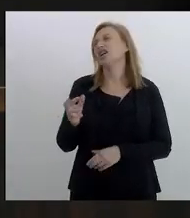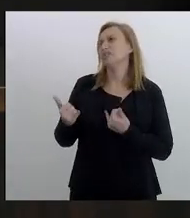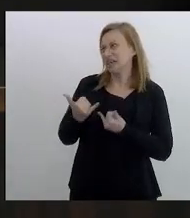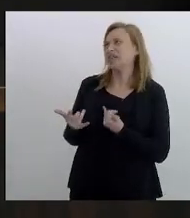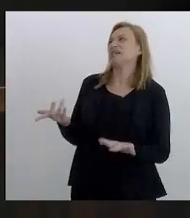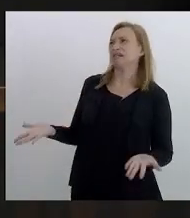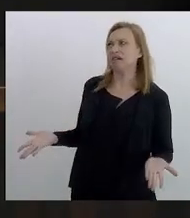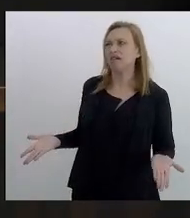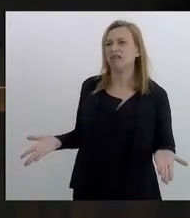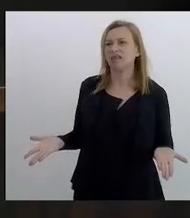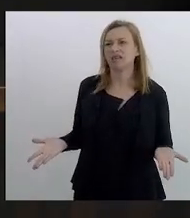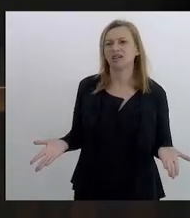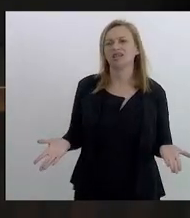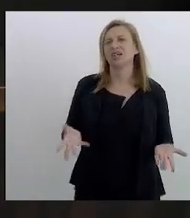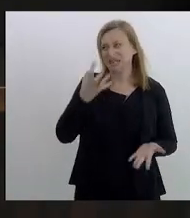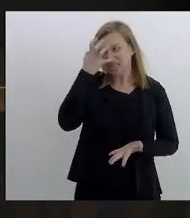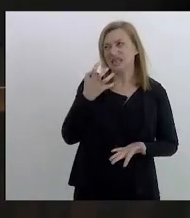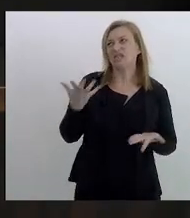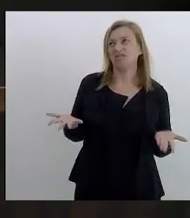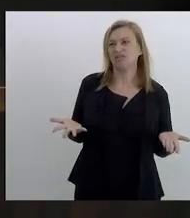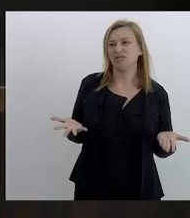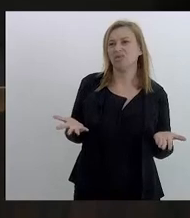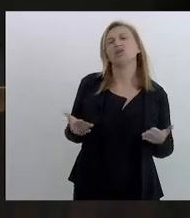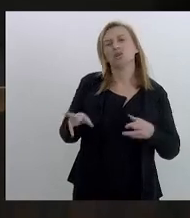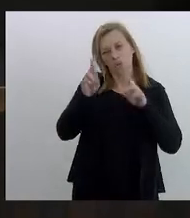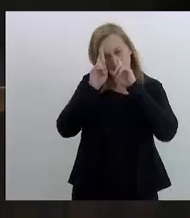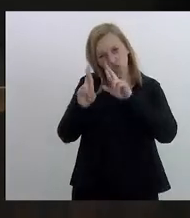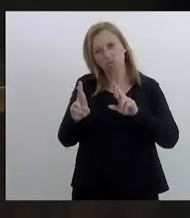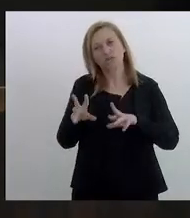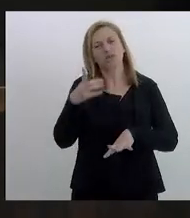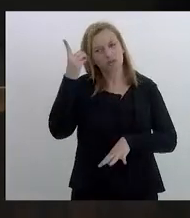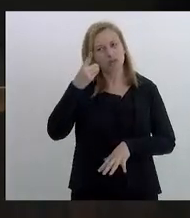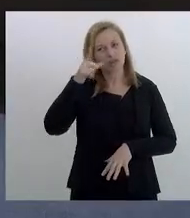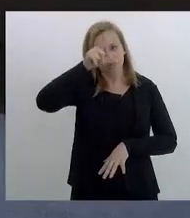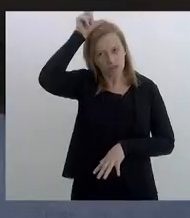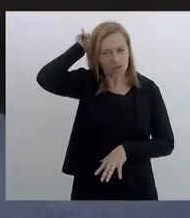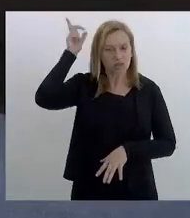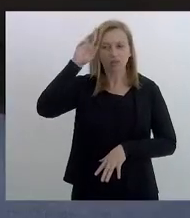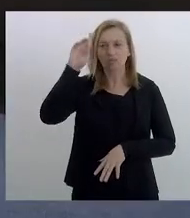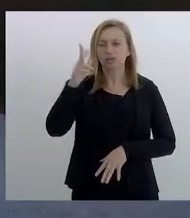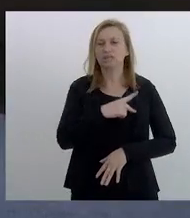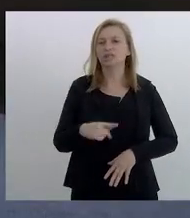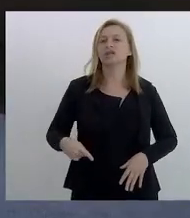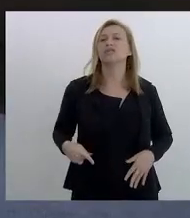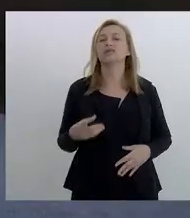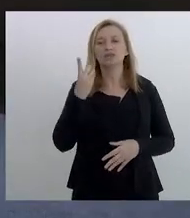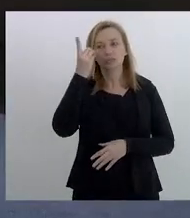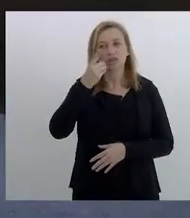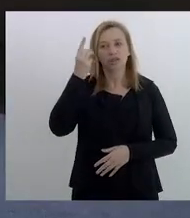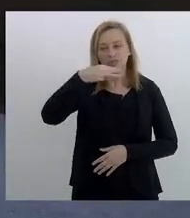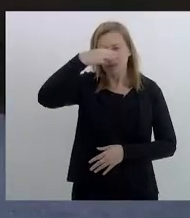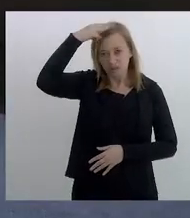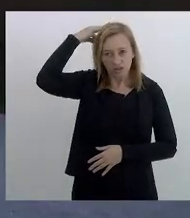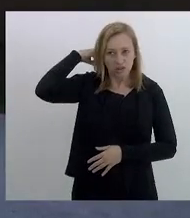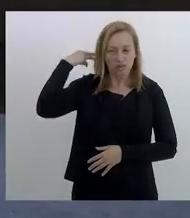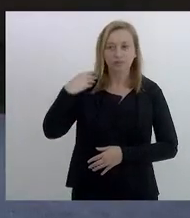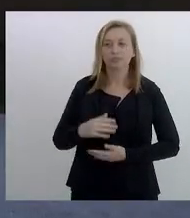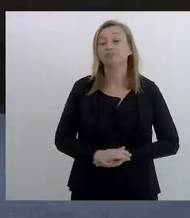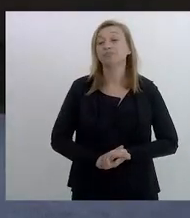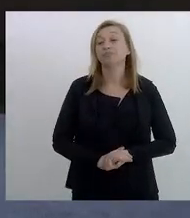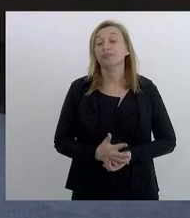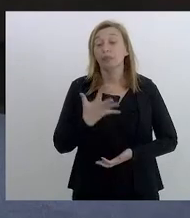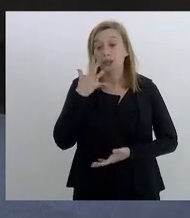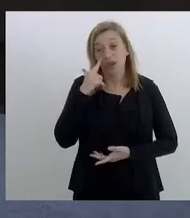Eliomar? Isso não é sério. Com todo respeito, deputado Luiz. Senhor presidente, deputado Márcio Pacheco, olha